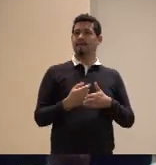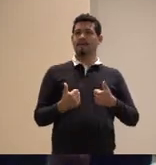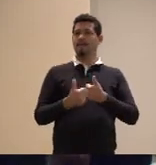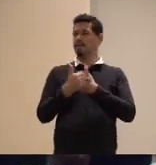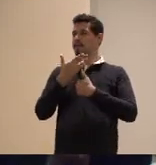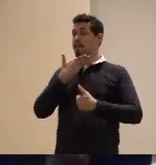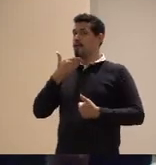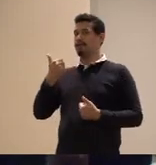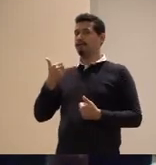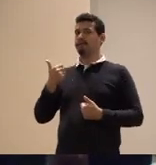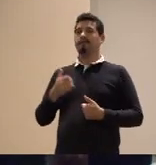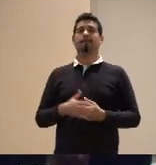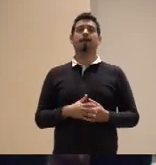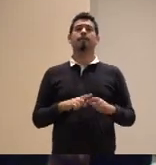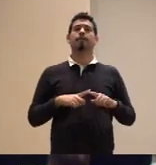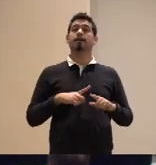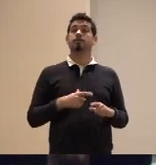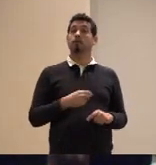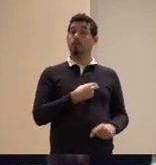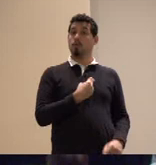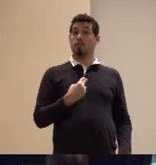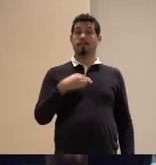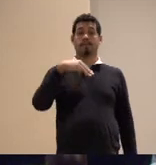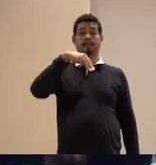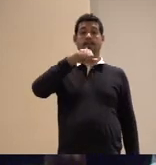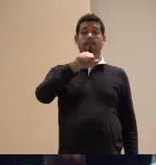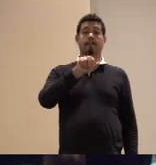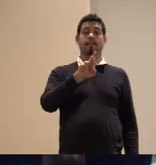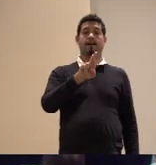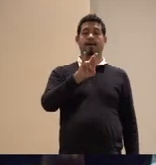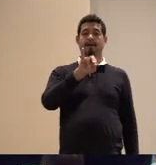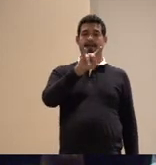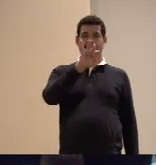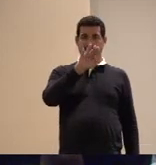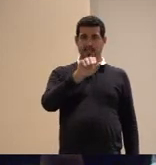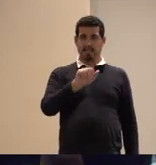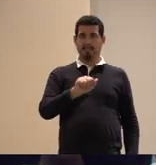melhor. Eu sou Maristela Sizeski,